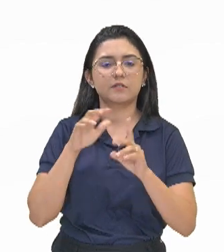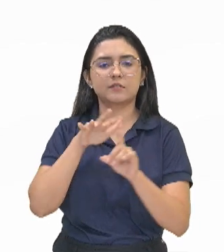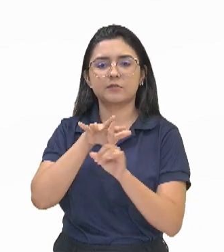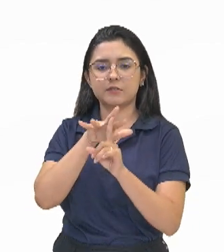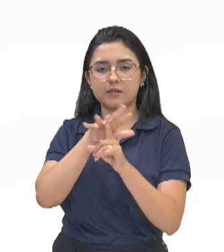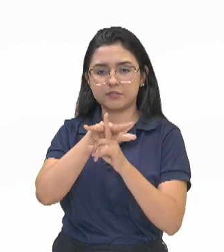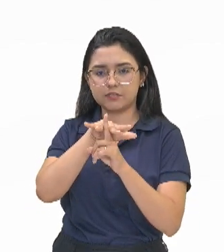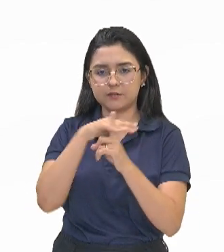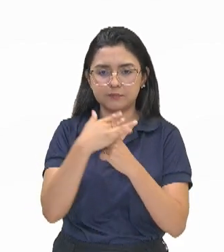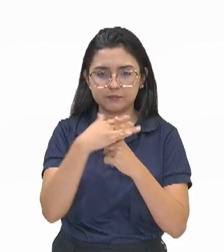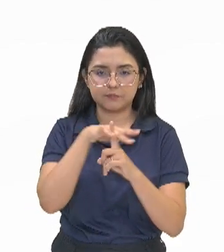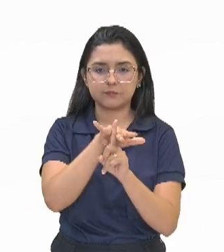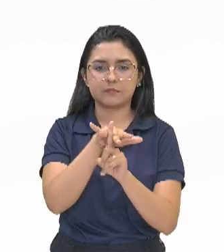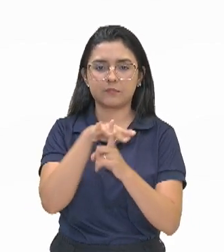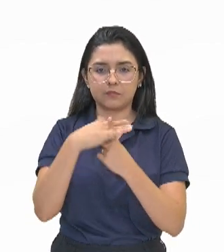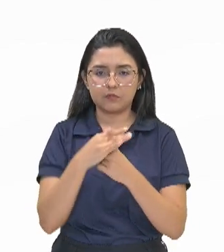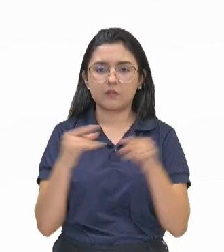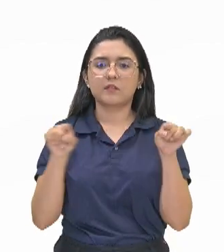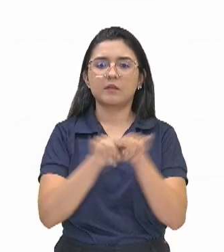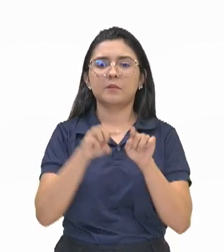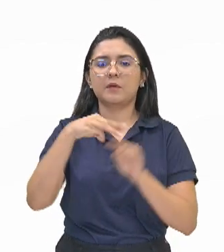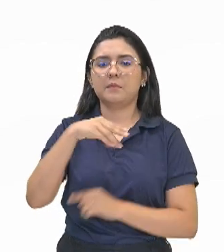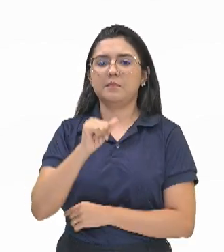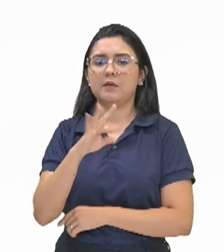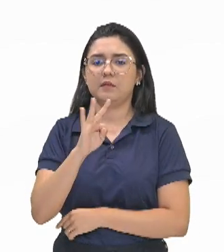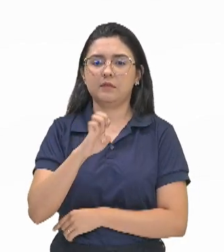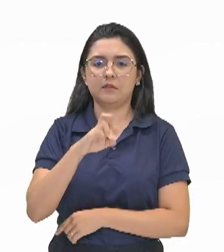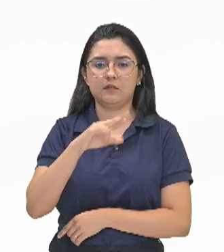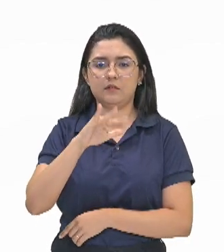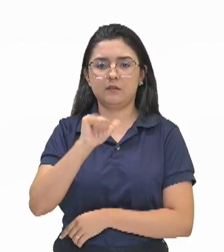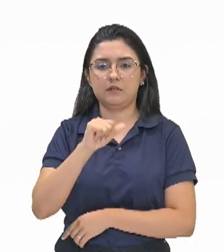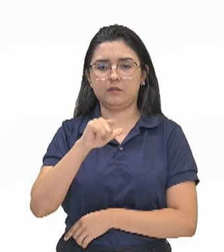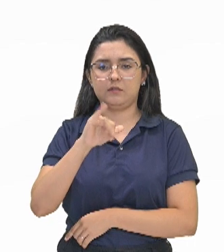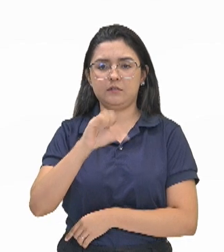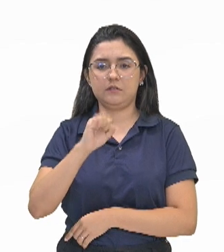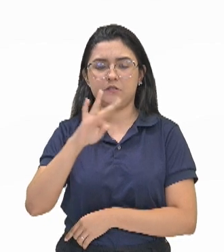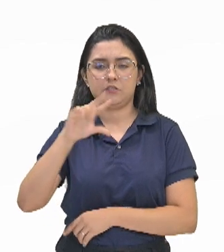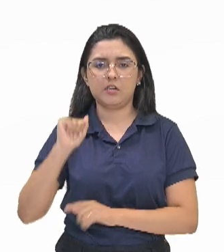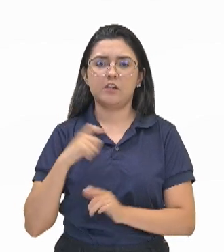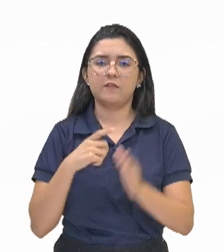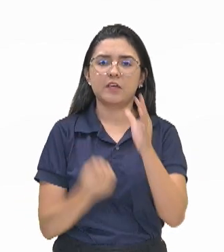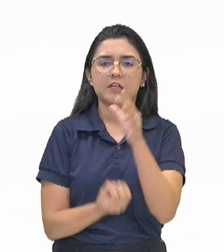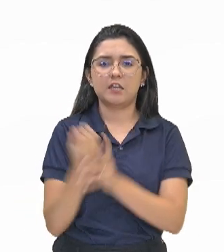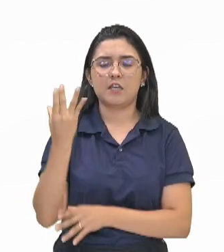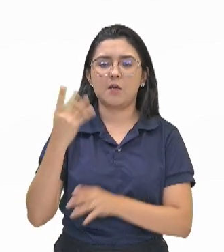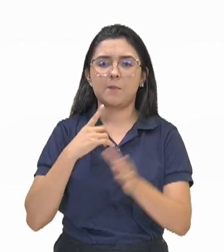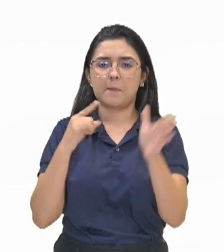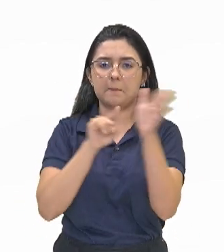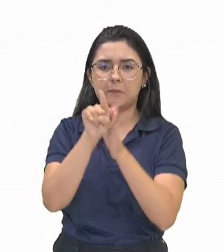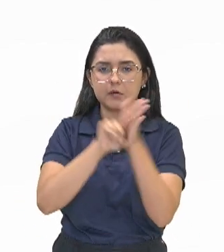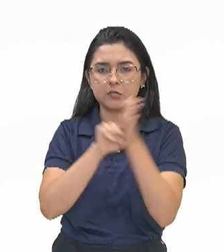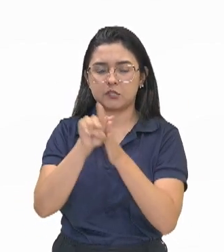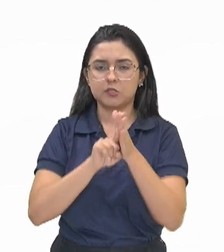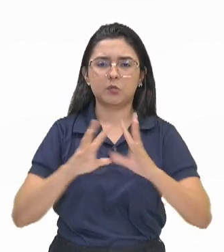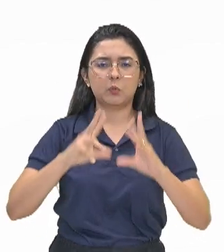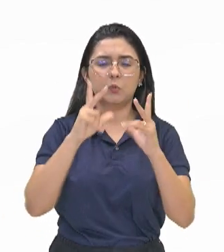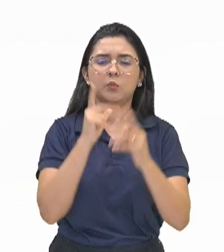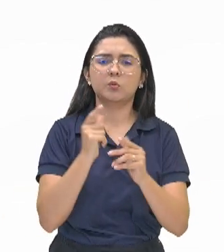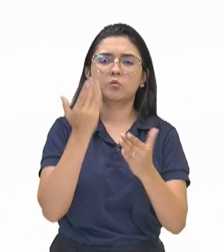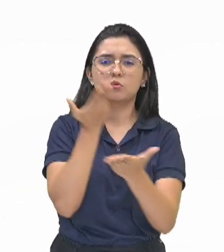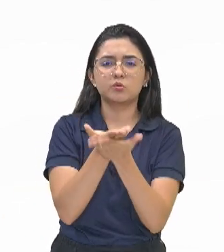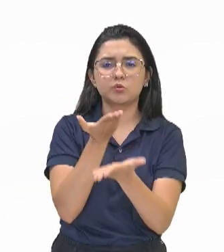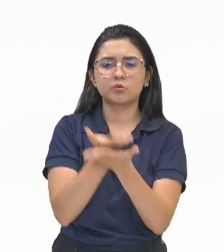vai elaborar aí suas teorias e vai desenvolver toda uma pesquisa, todo um estudo